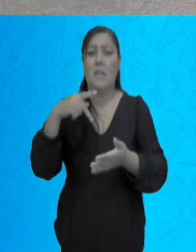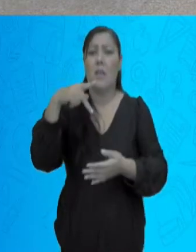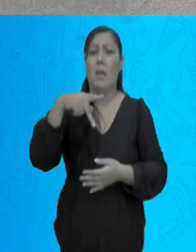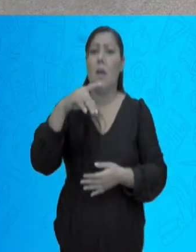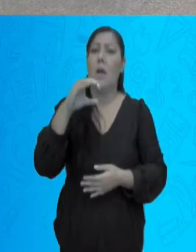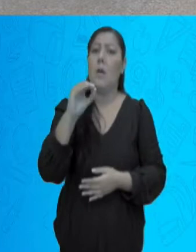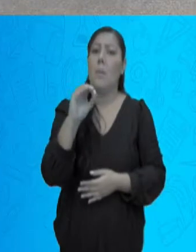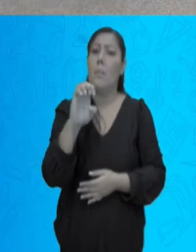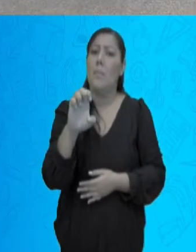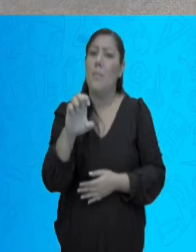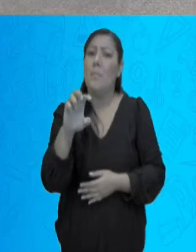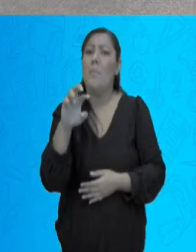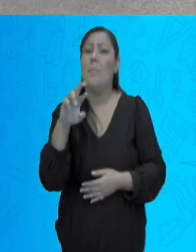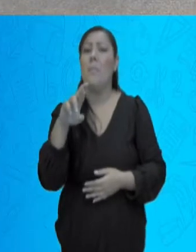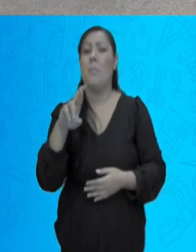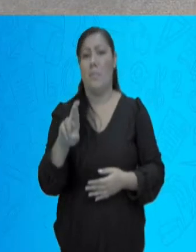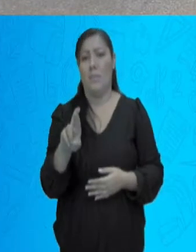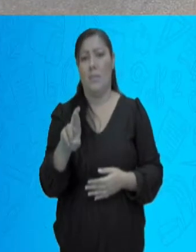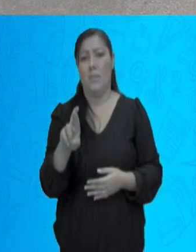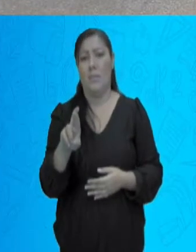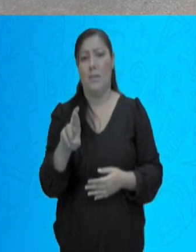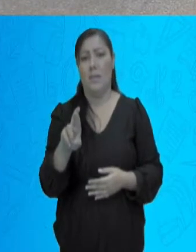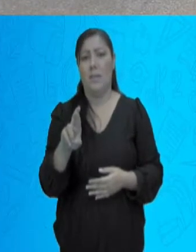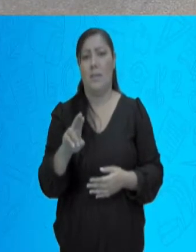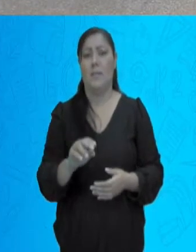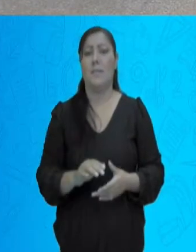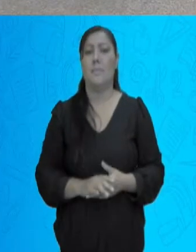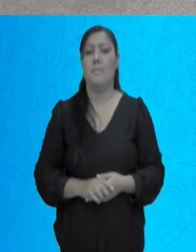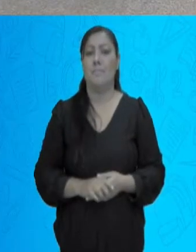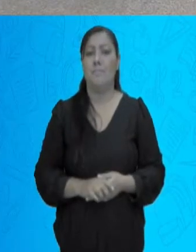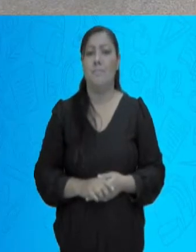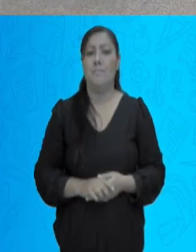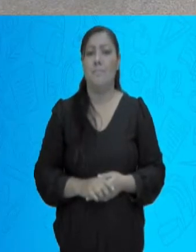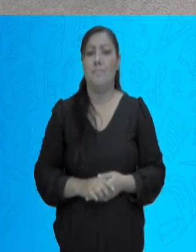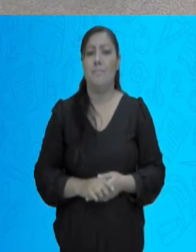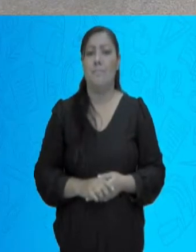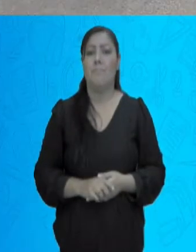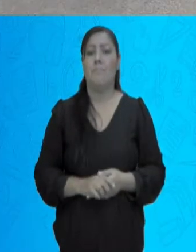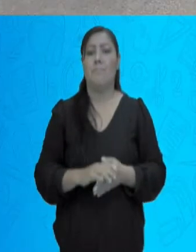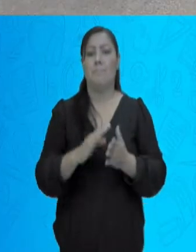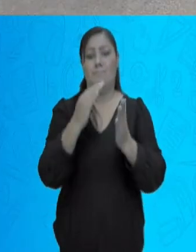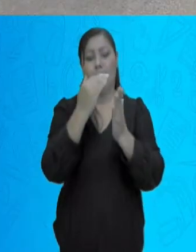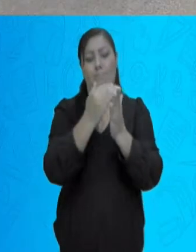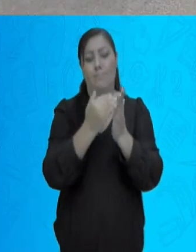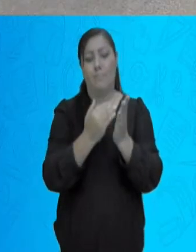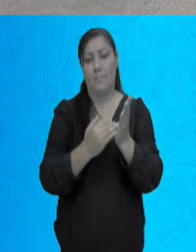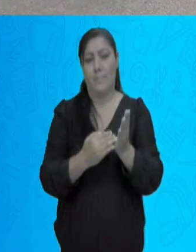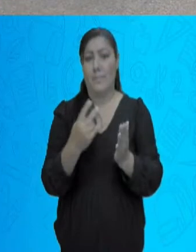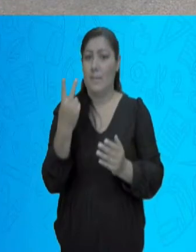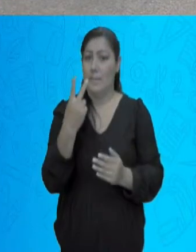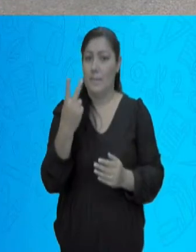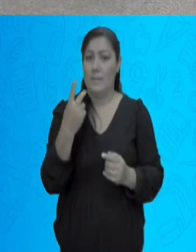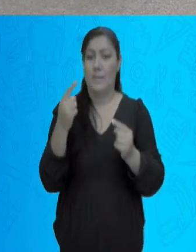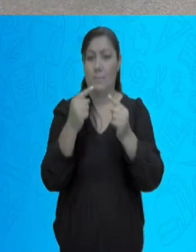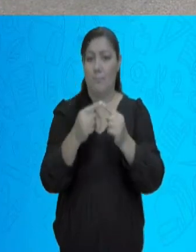verbos terminados em OR, eles estão classificados na segunda conjugação.